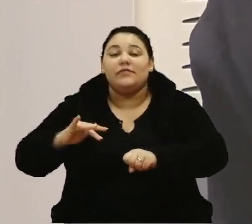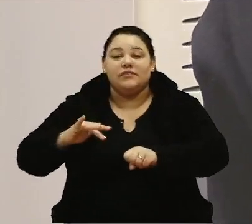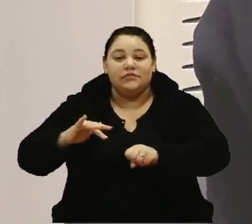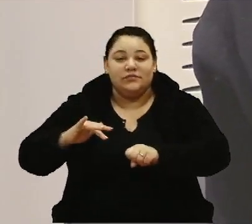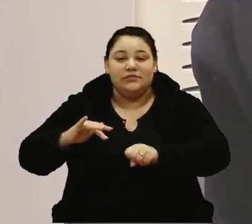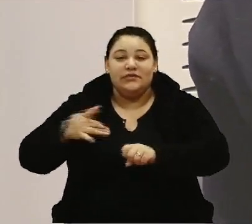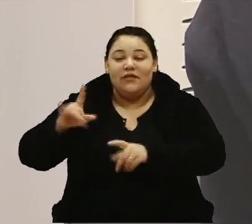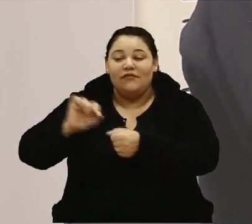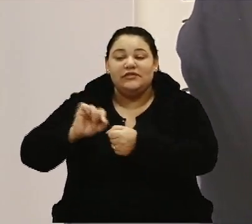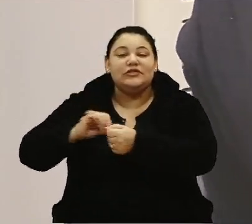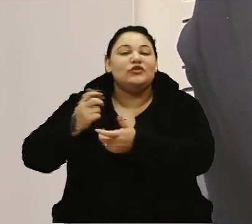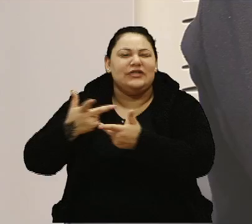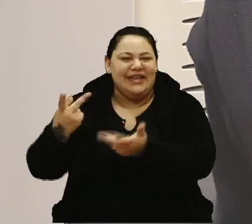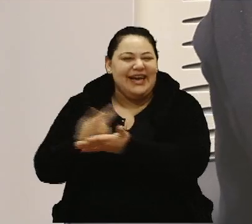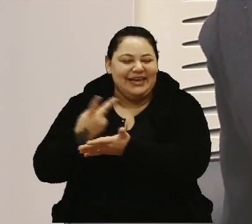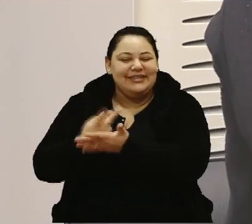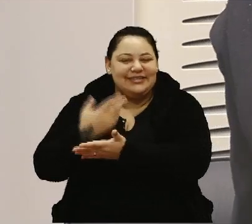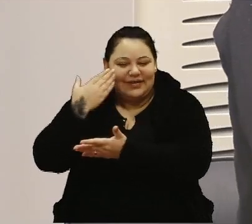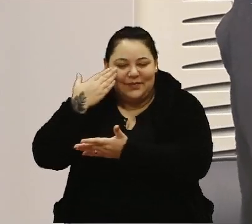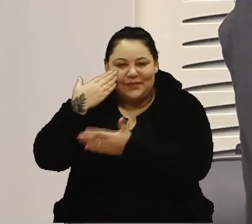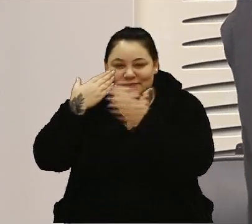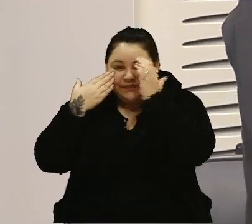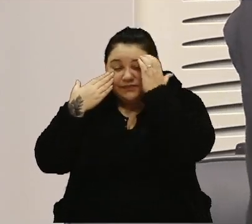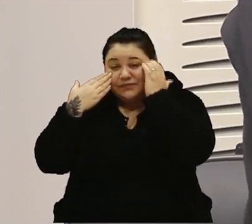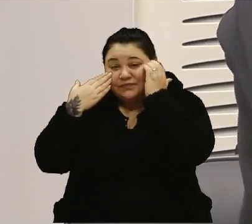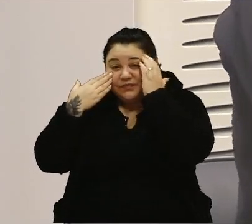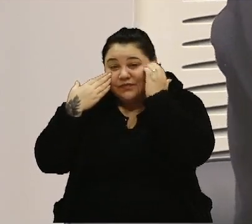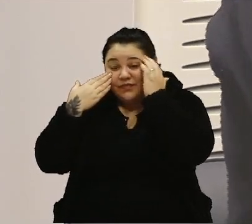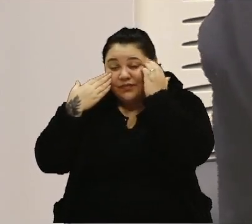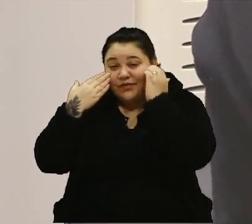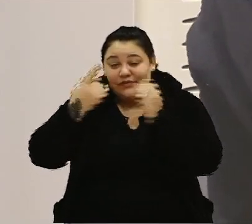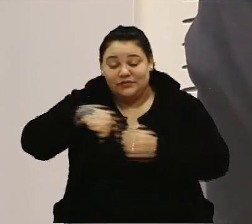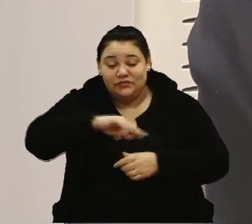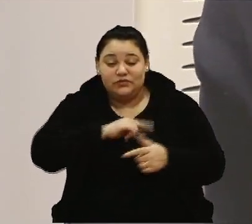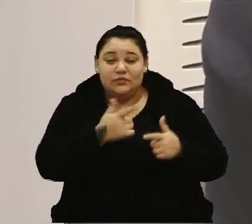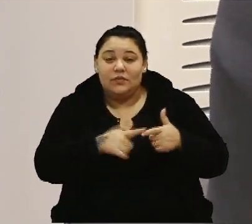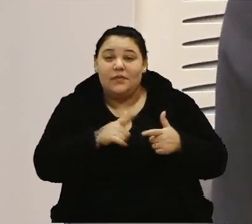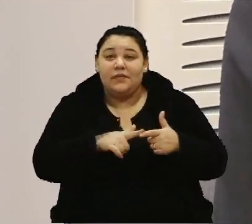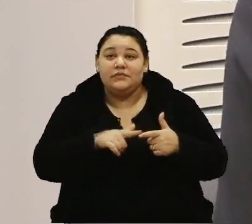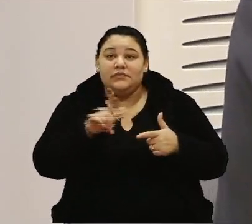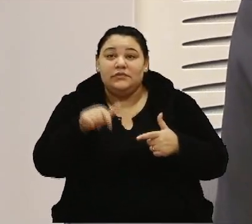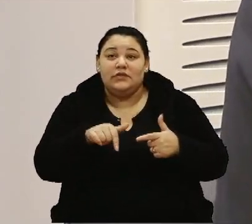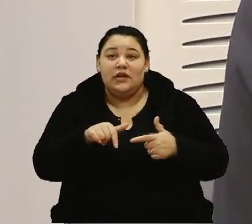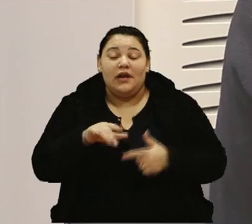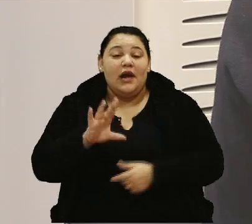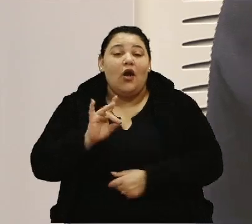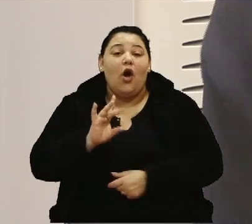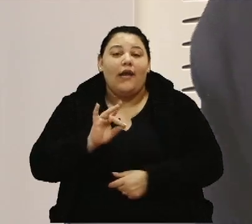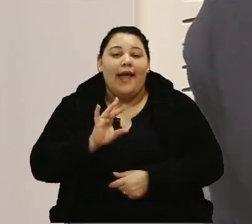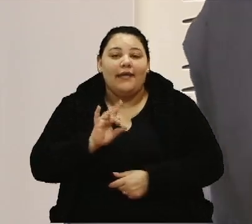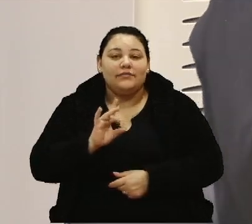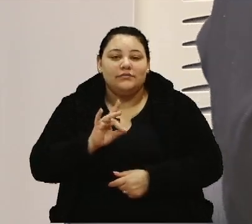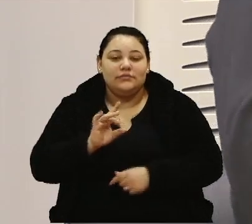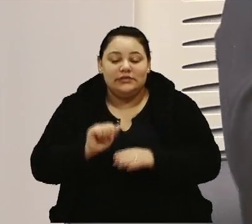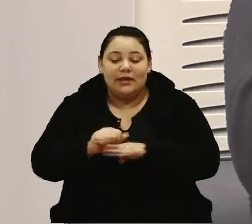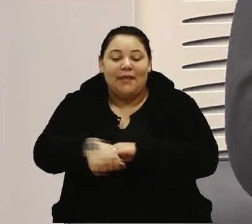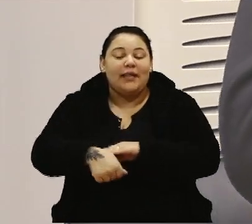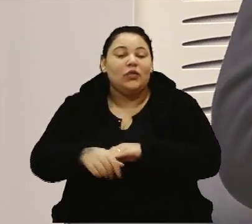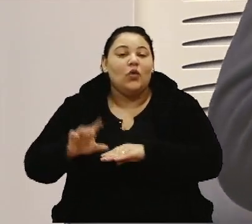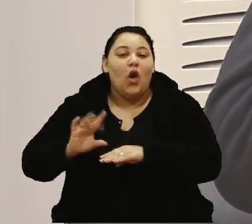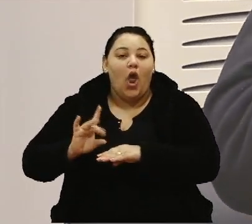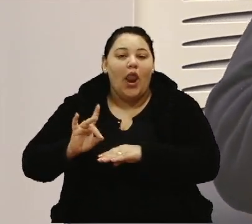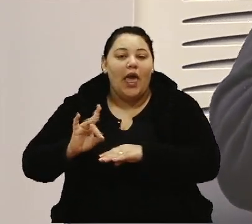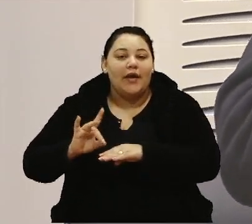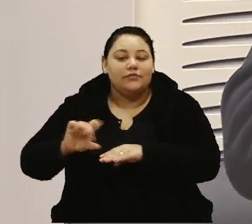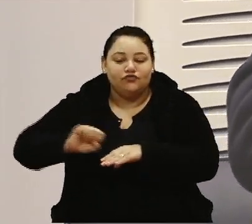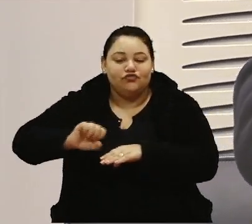mexendo na época, senhores conselheiros, senhoras conselheiras. O nosso grande problema era a cola de sapateiro. Né?